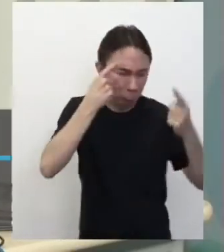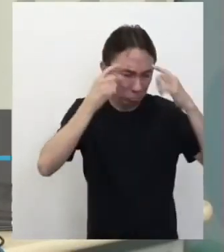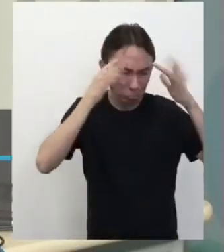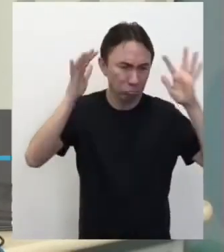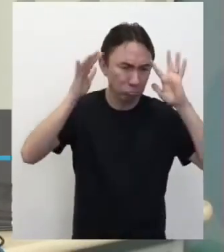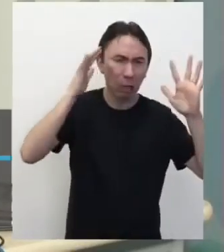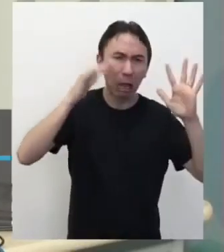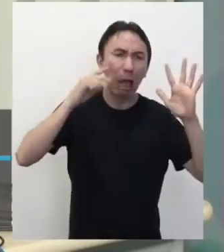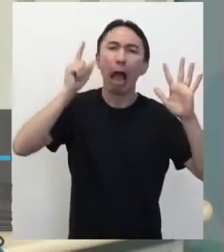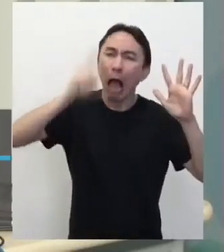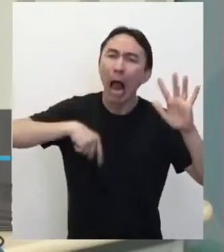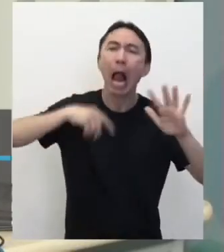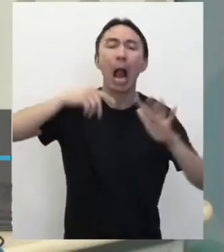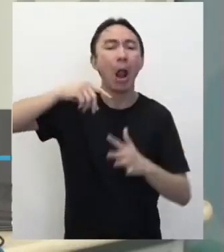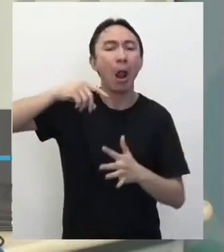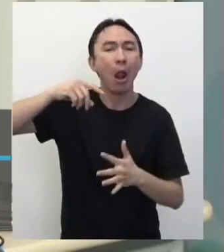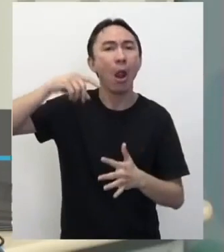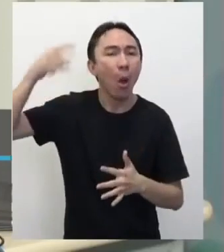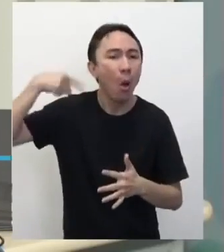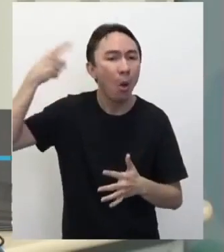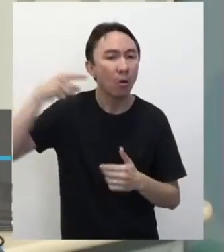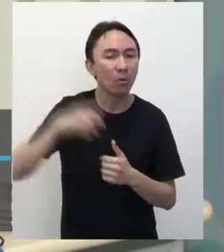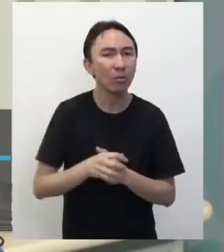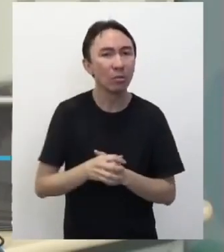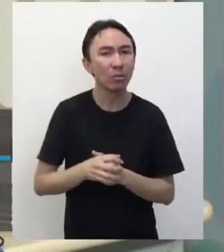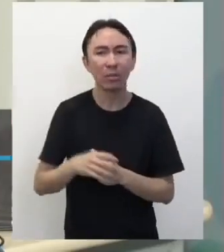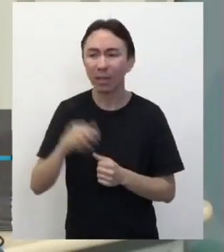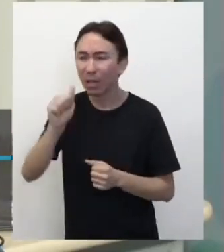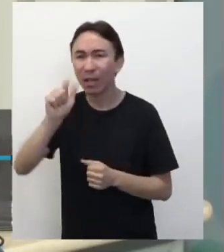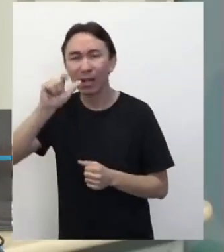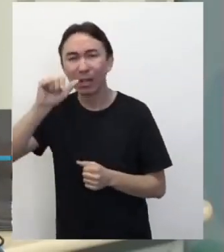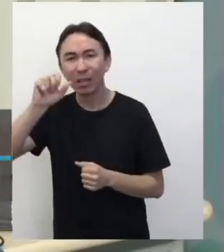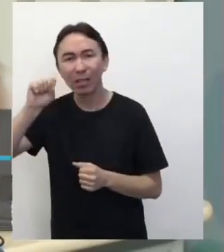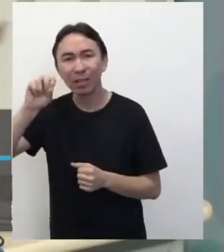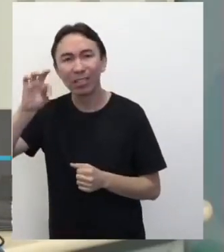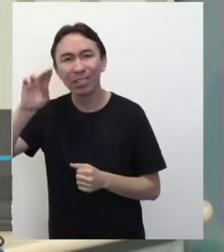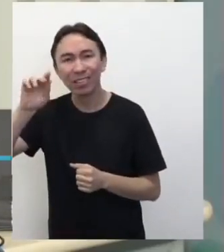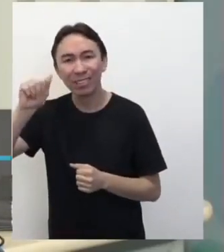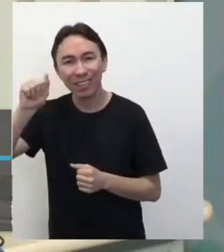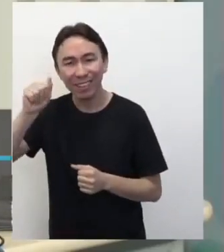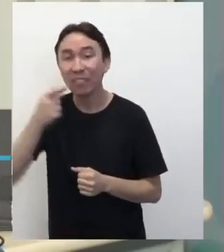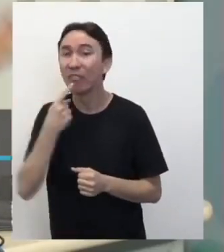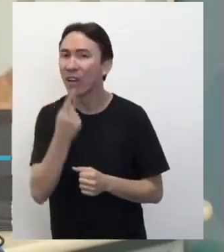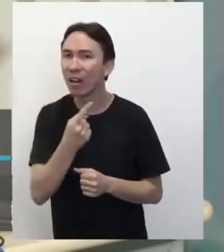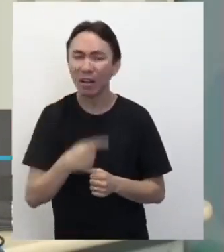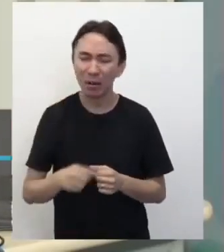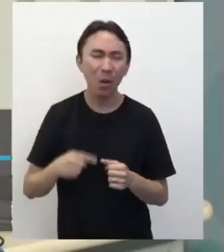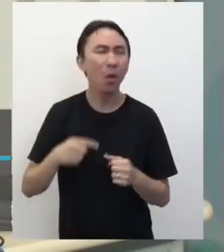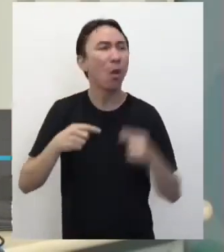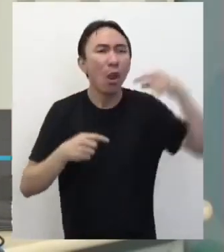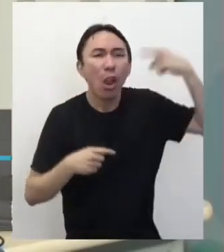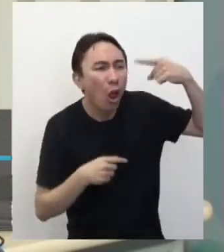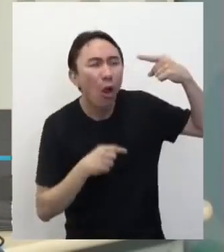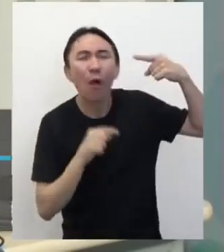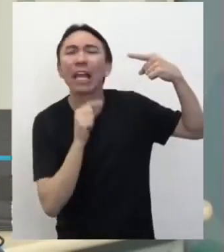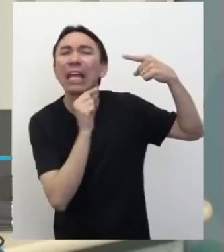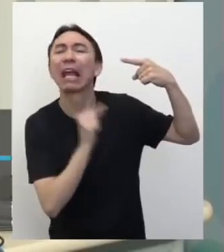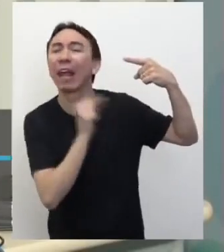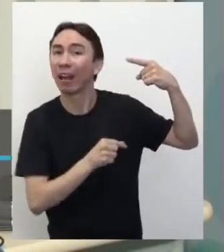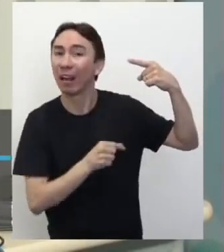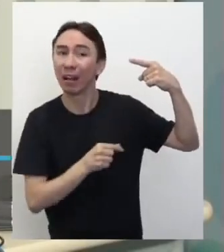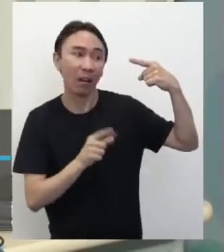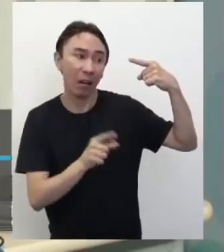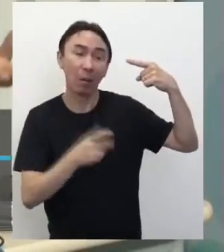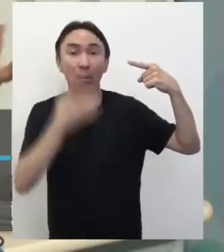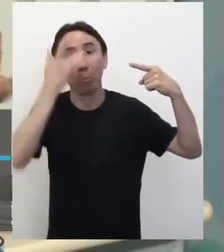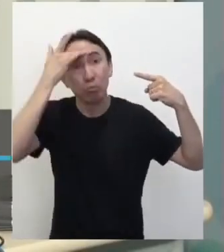louco? Os que são normais. É basicamente isso. E aí também no Alice, e assim como ela disse, a gente não